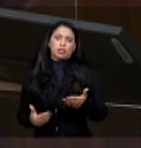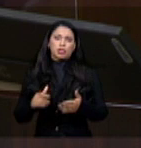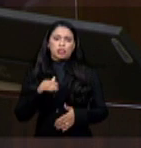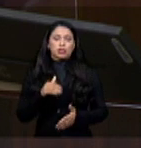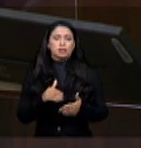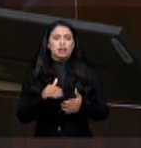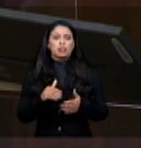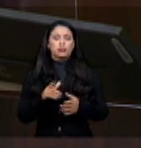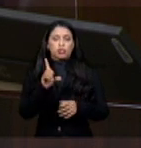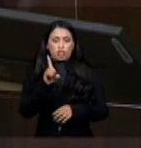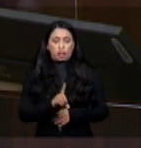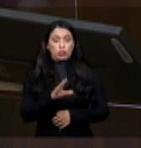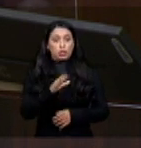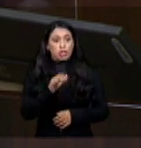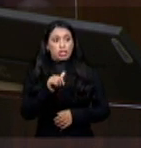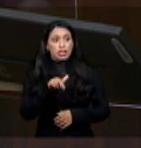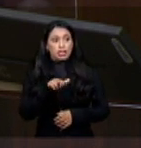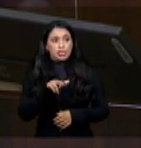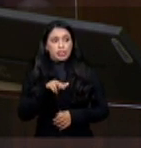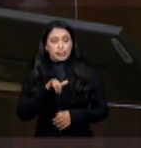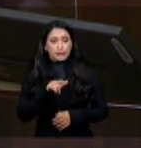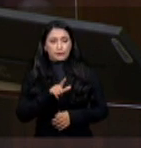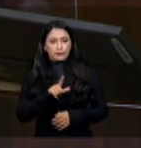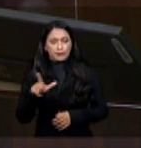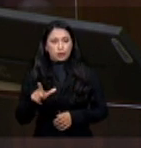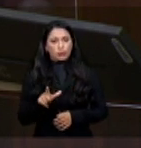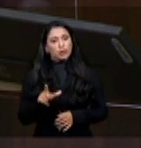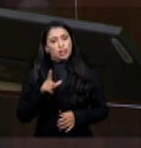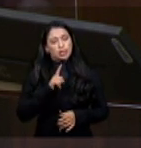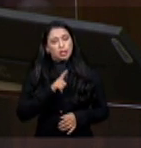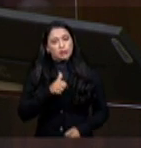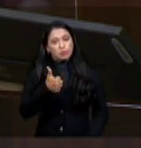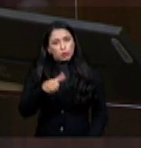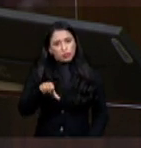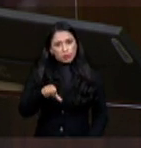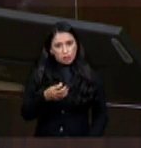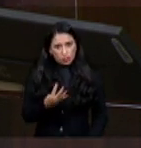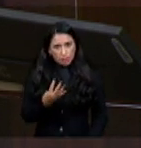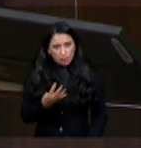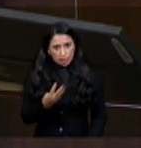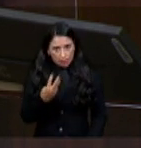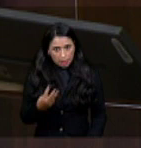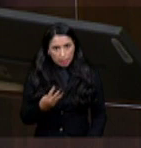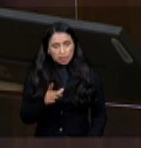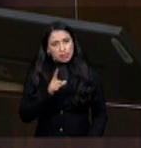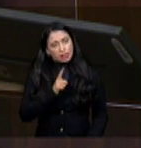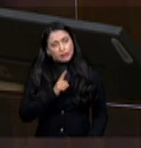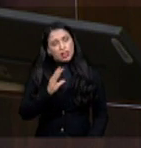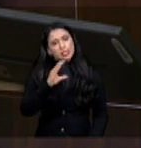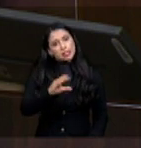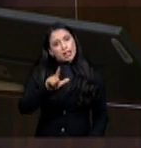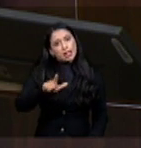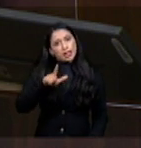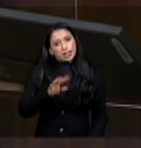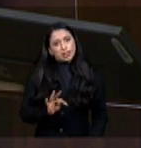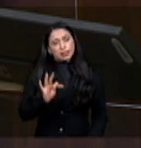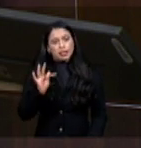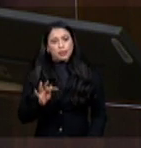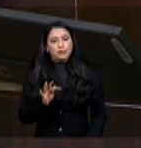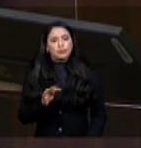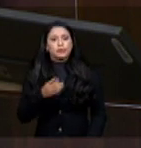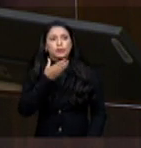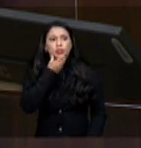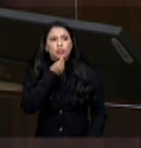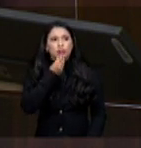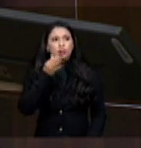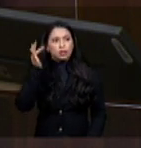civis porque nós temos na água a CLT de 1943 e os e o filósofo jürgen